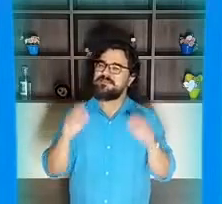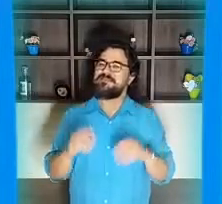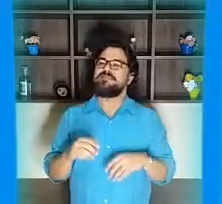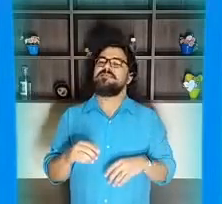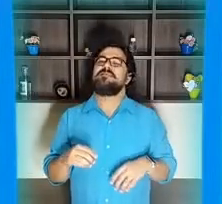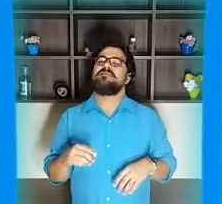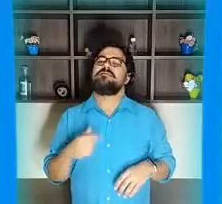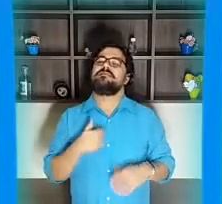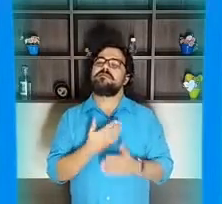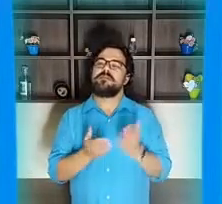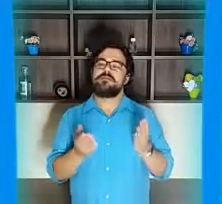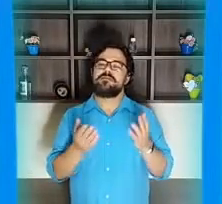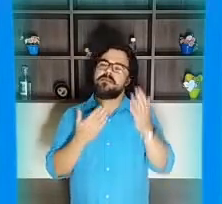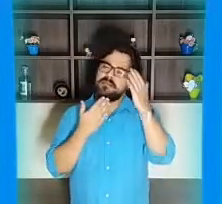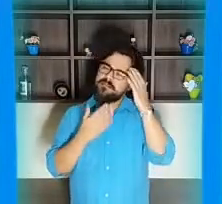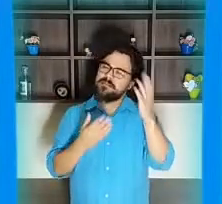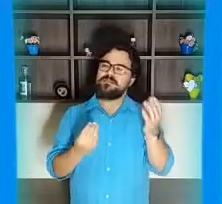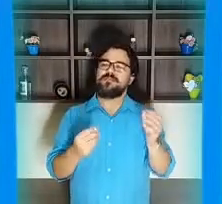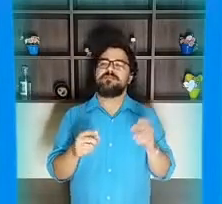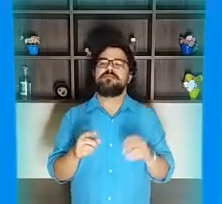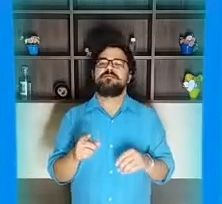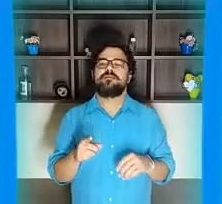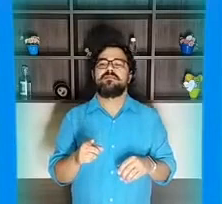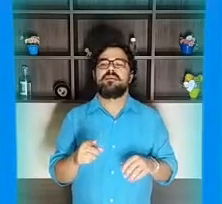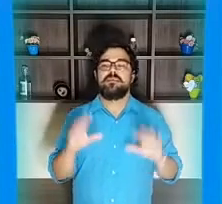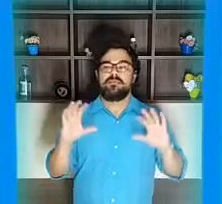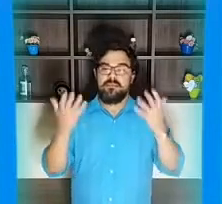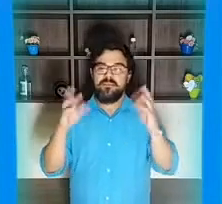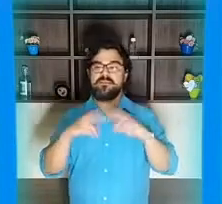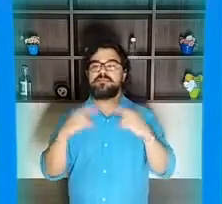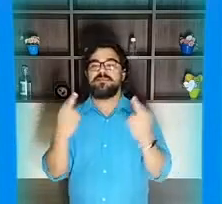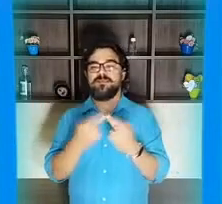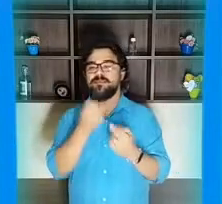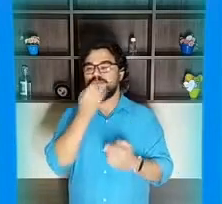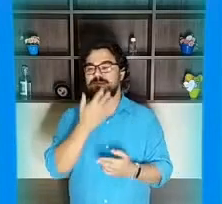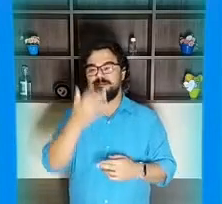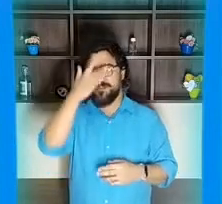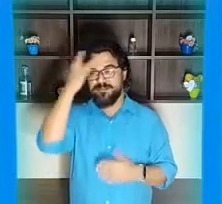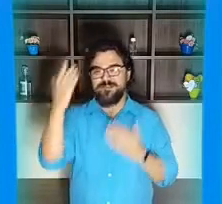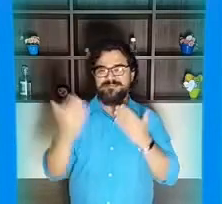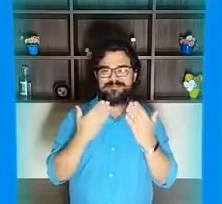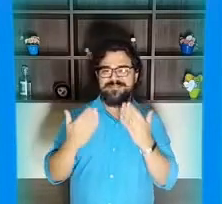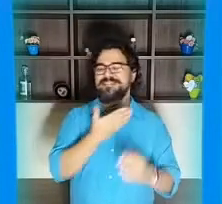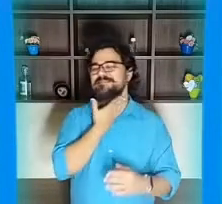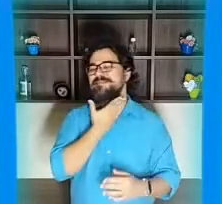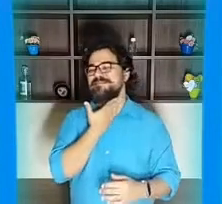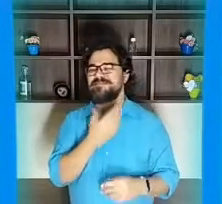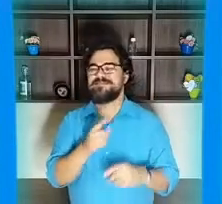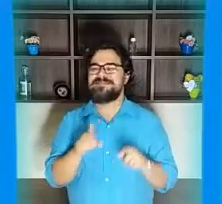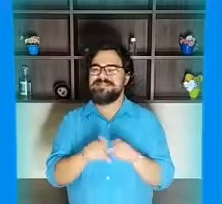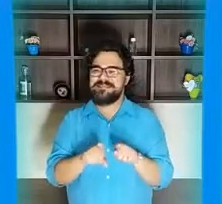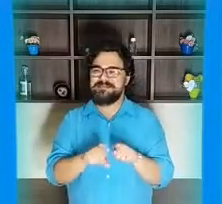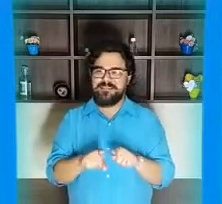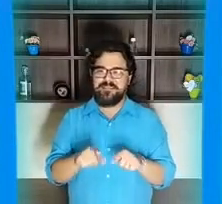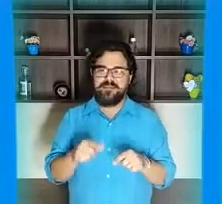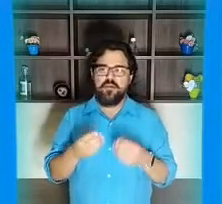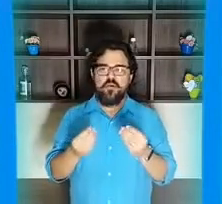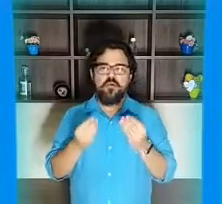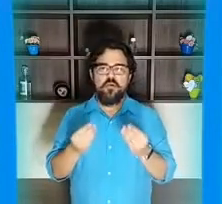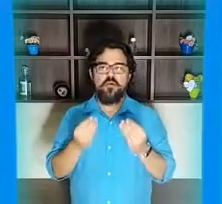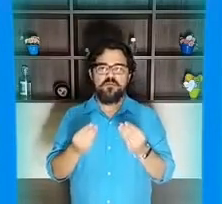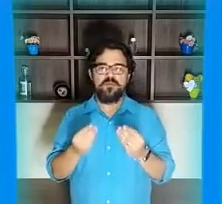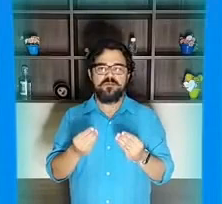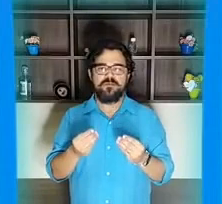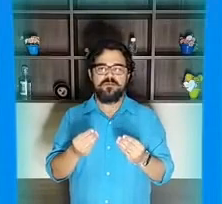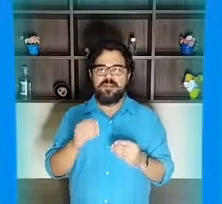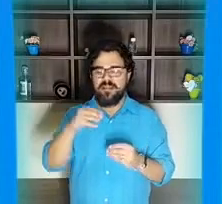agradecer muito por esse evento, essa confraternização tão boa, a galera ali no chat é como se fosse uma comerge, viu? É,